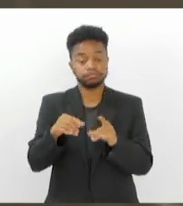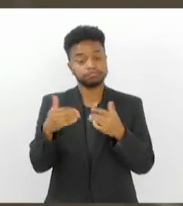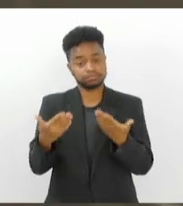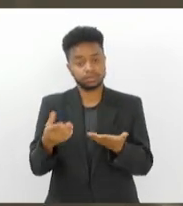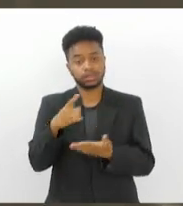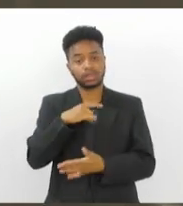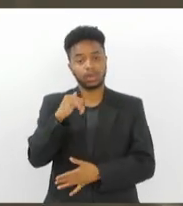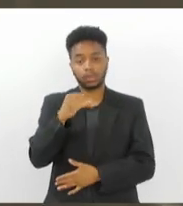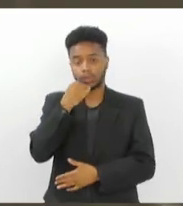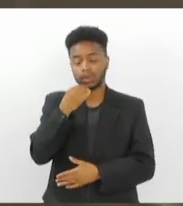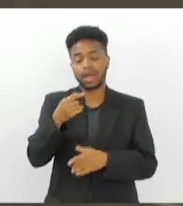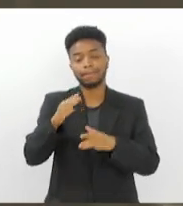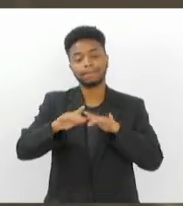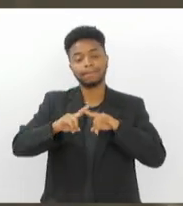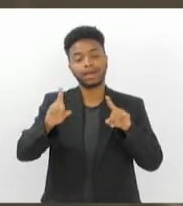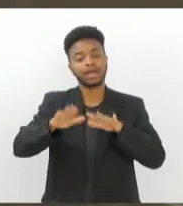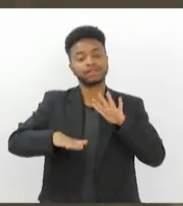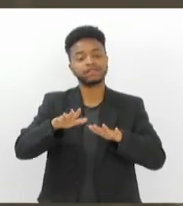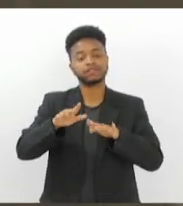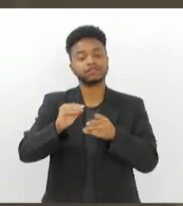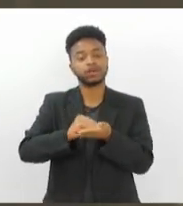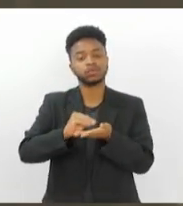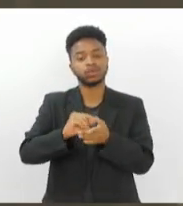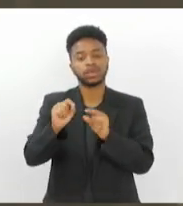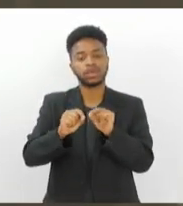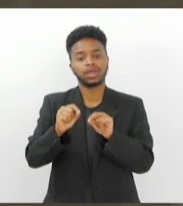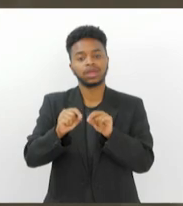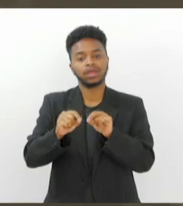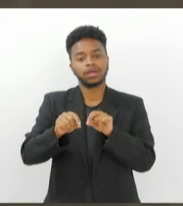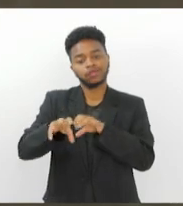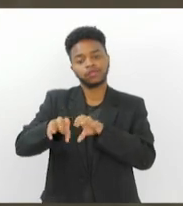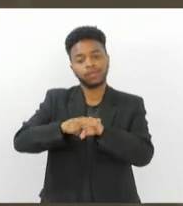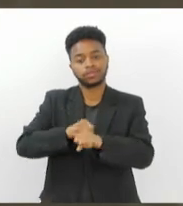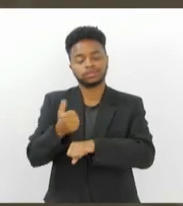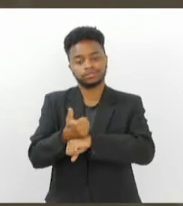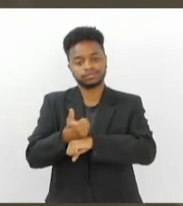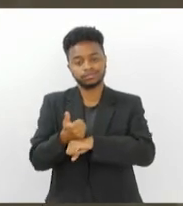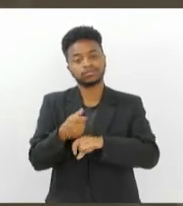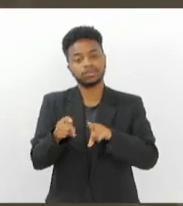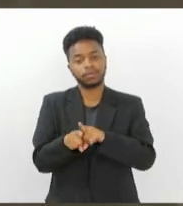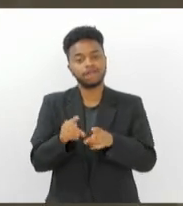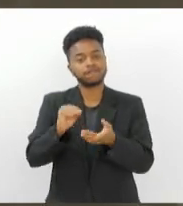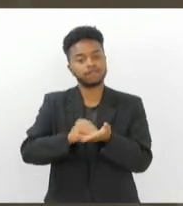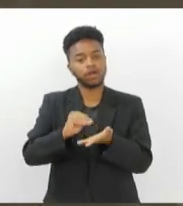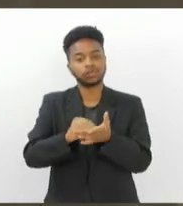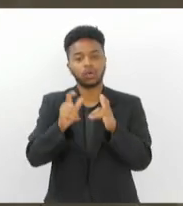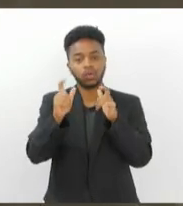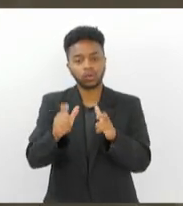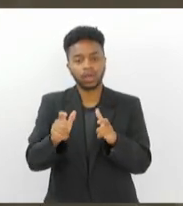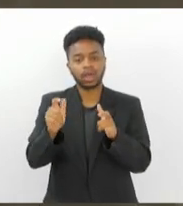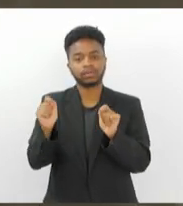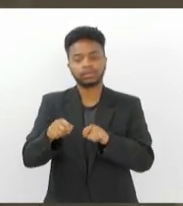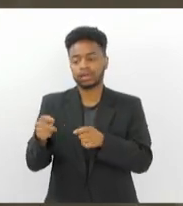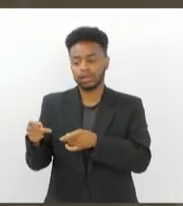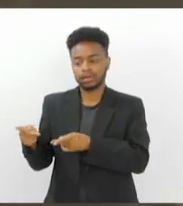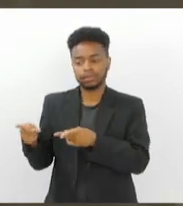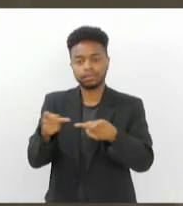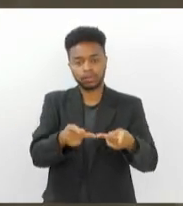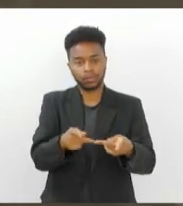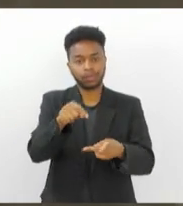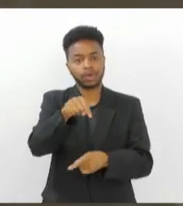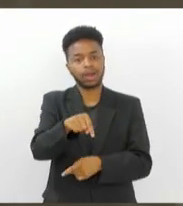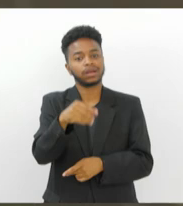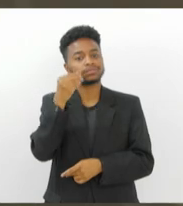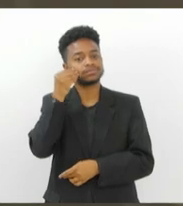tem às vezes falta é a qualificação e às vezes faltava ter um local e que essas pessoas pudessem procurar